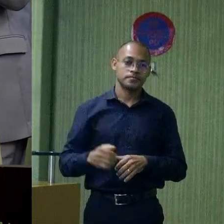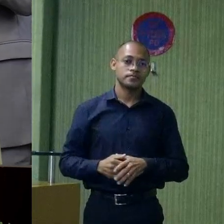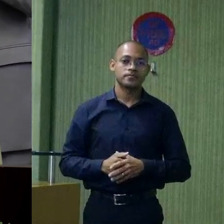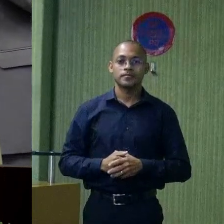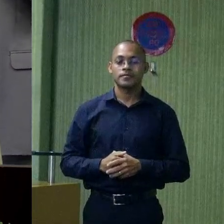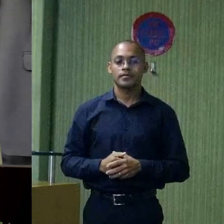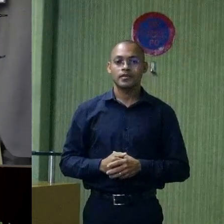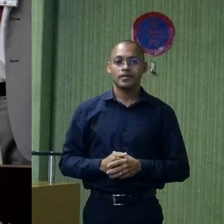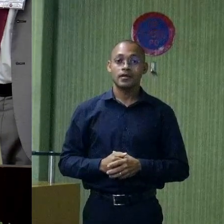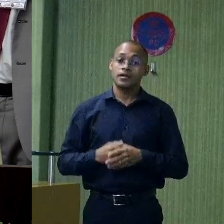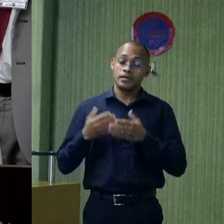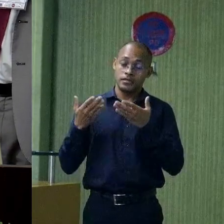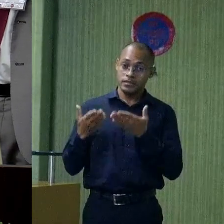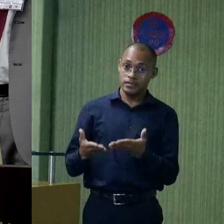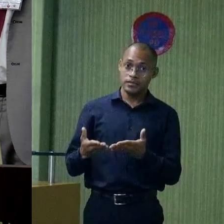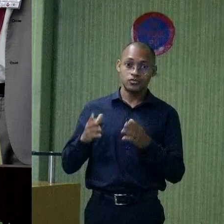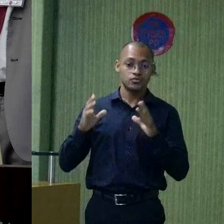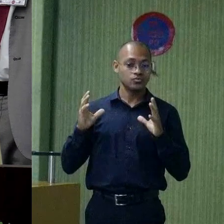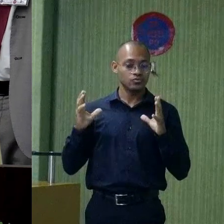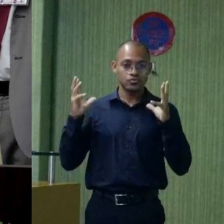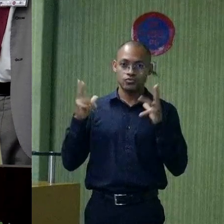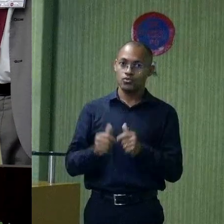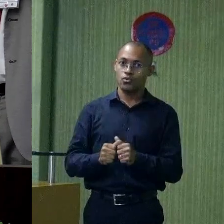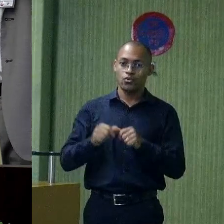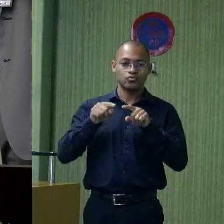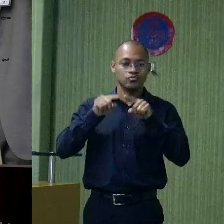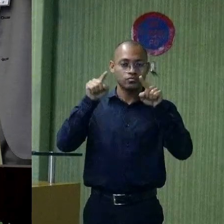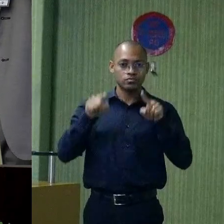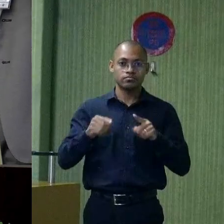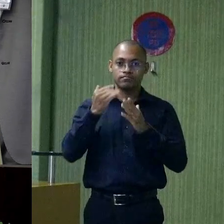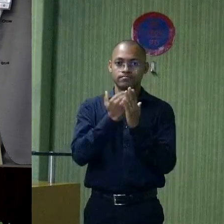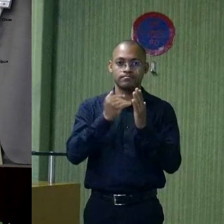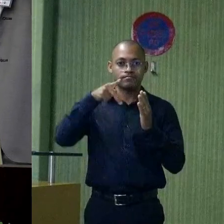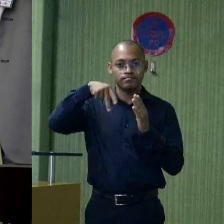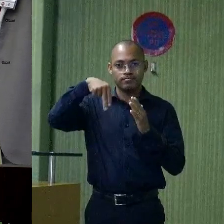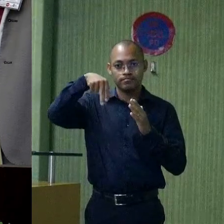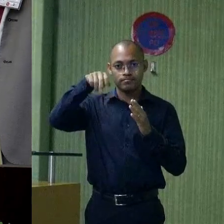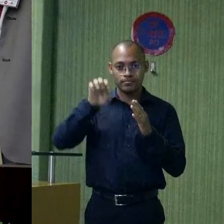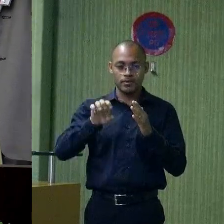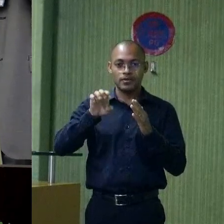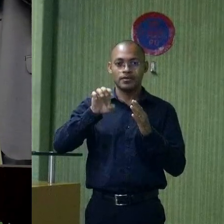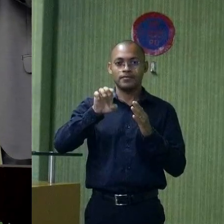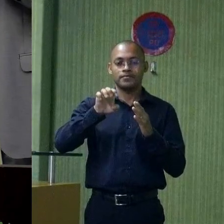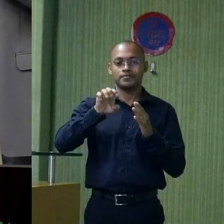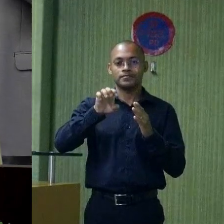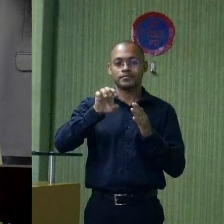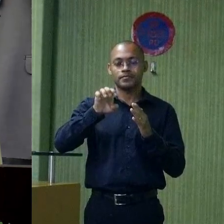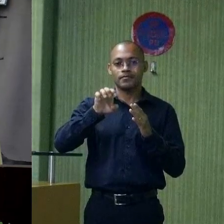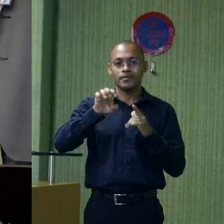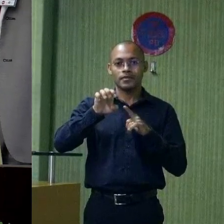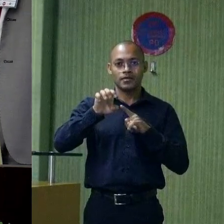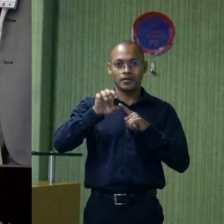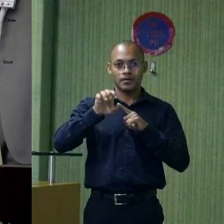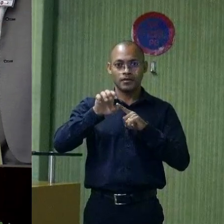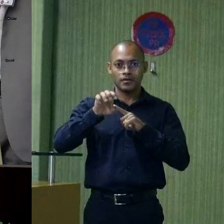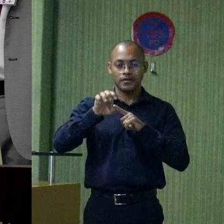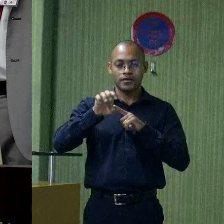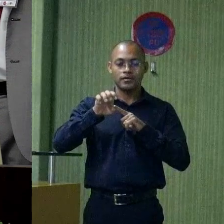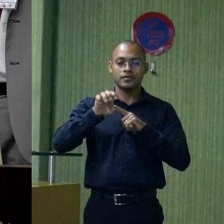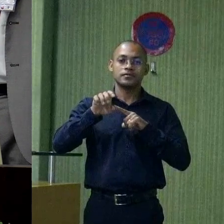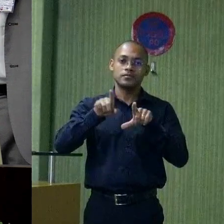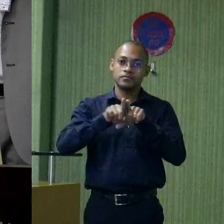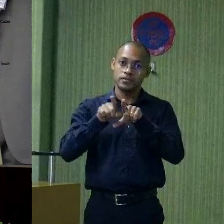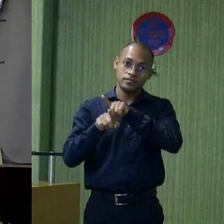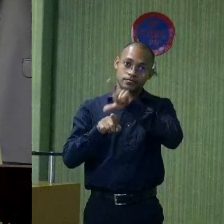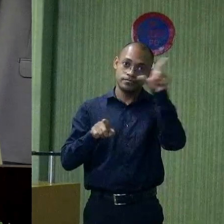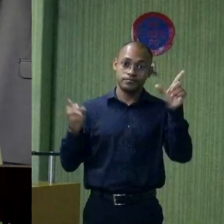tá que isso aí todo o pne pelo menos os os dois últimos né o atual e o que está em discussão no Congresso Nacional tem